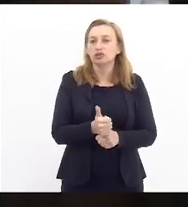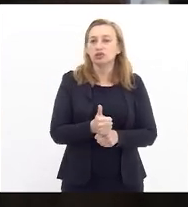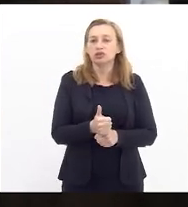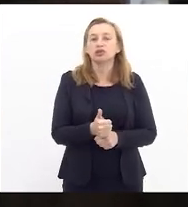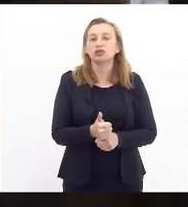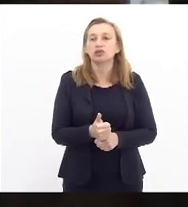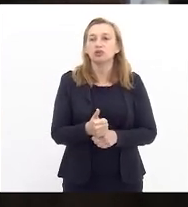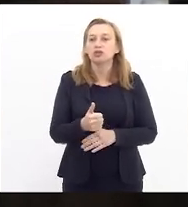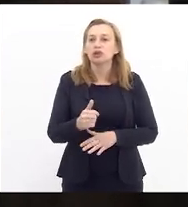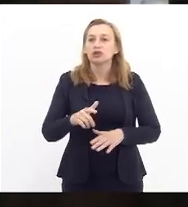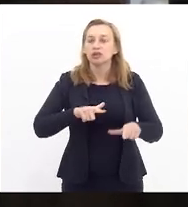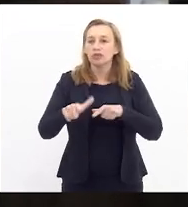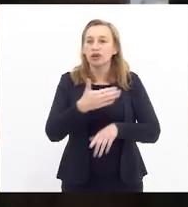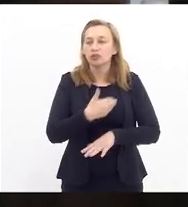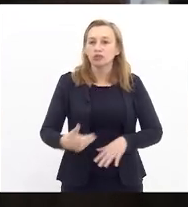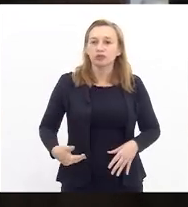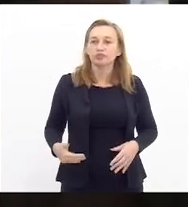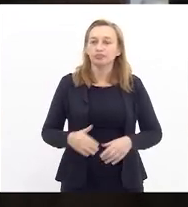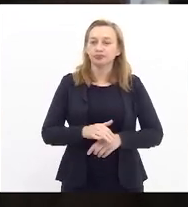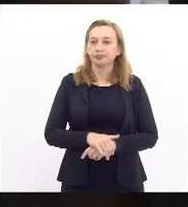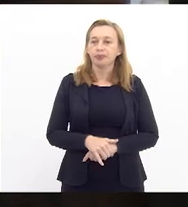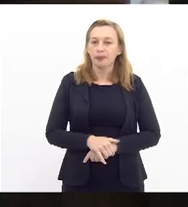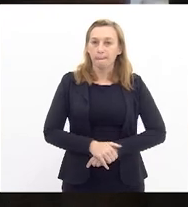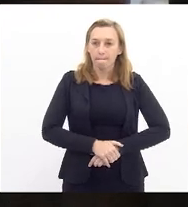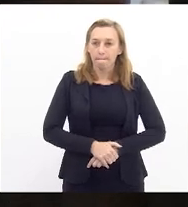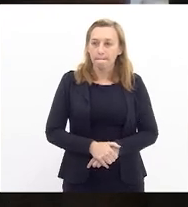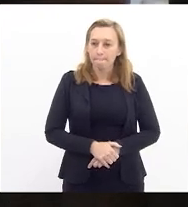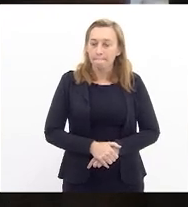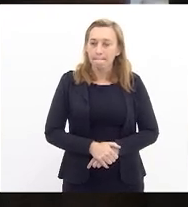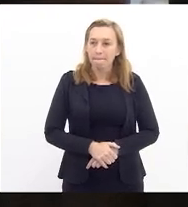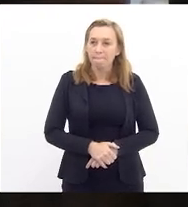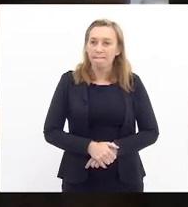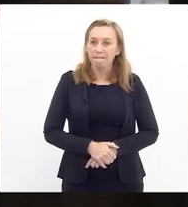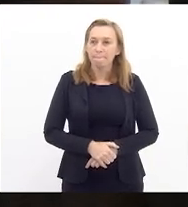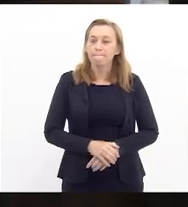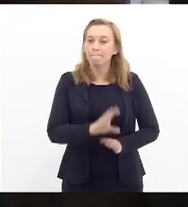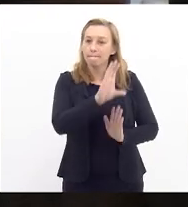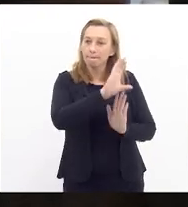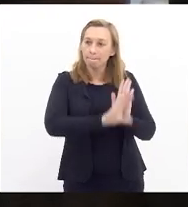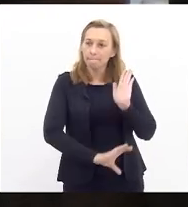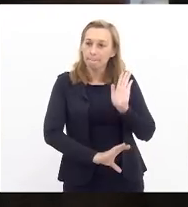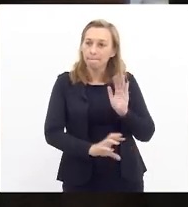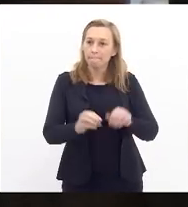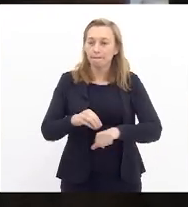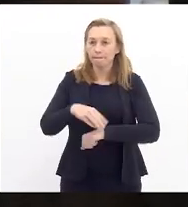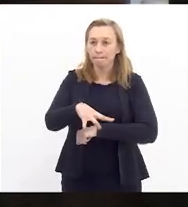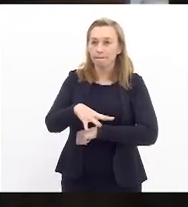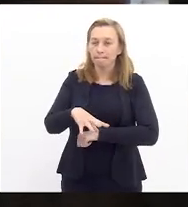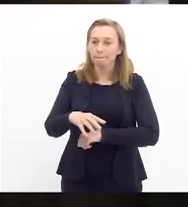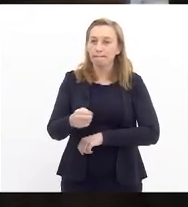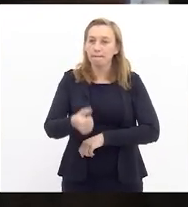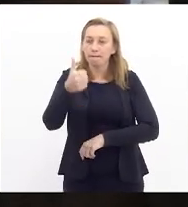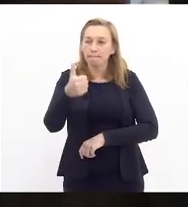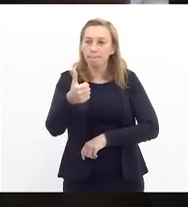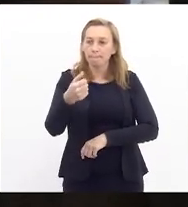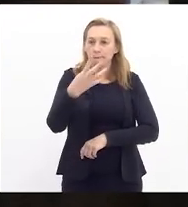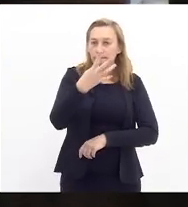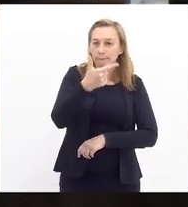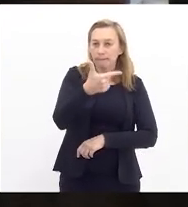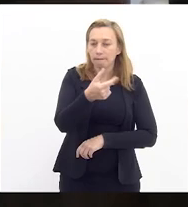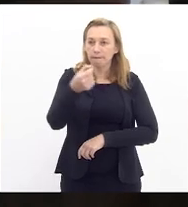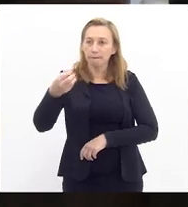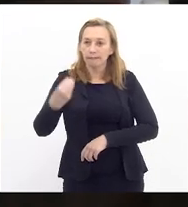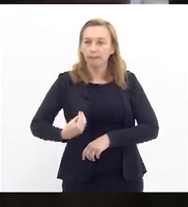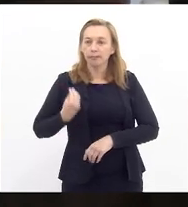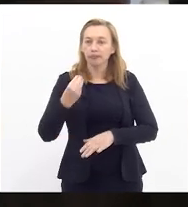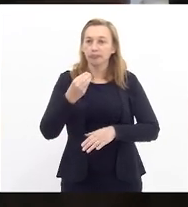e emissão de parecer. Deste modo, considerando o currículo do indicado, que possui quase 20 anos de vida pública